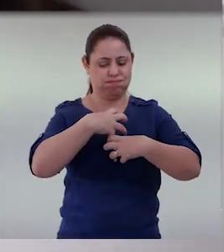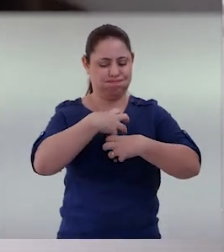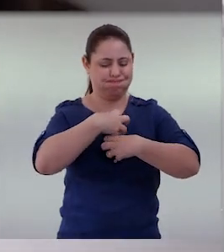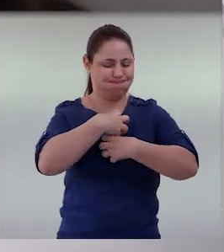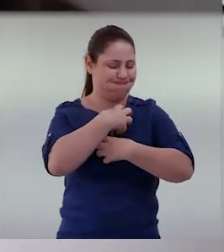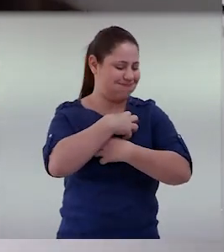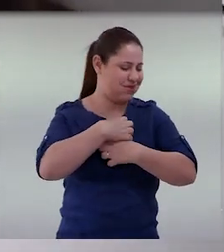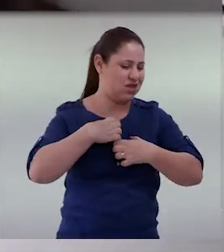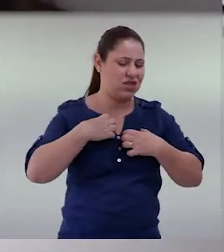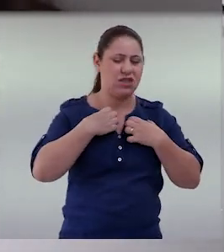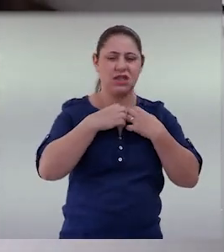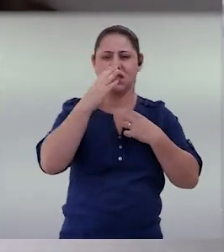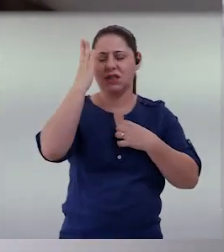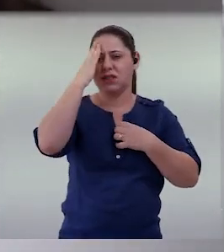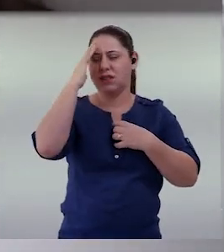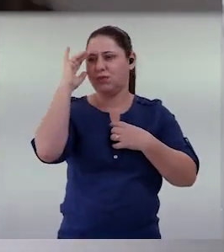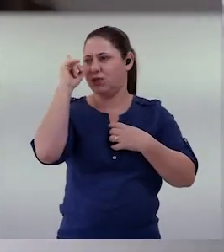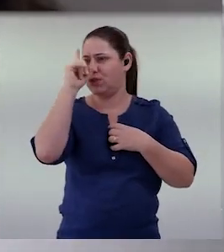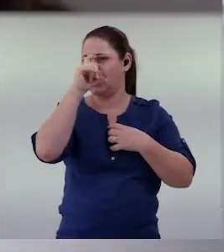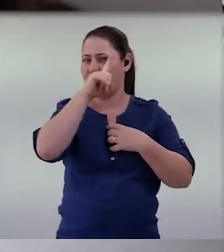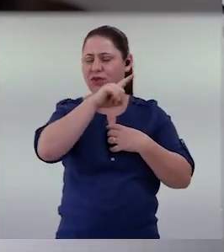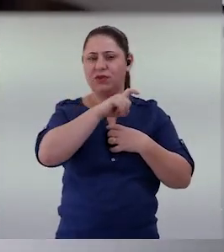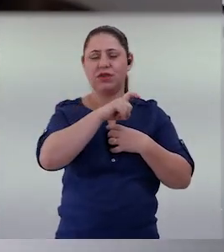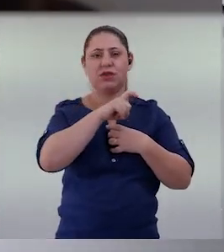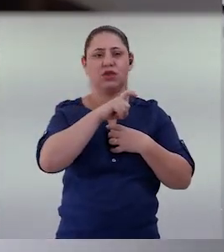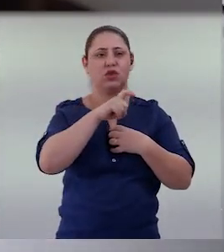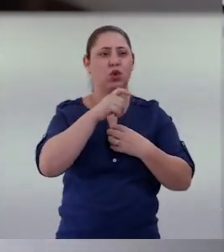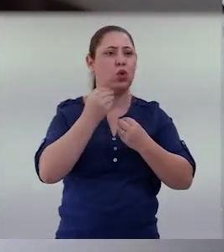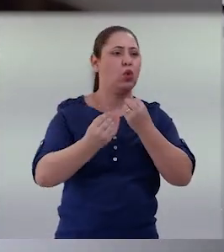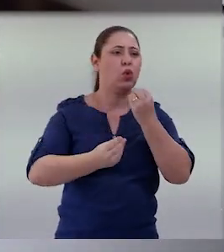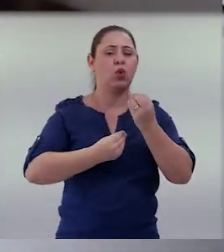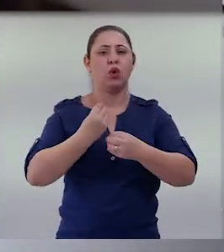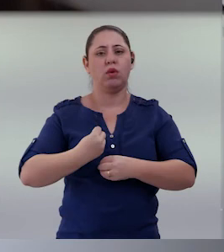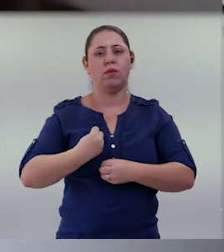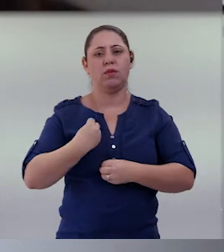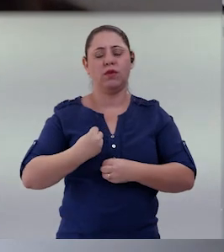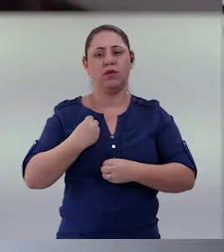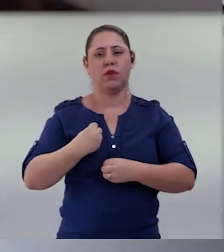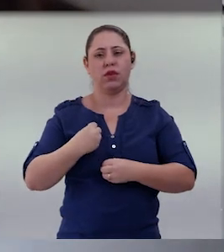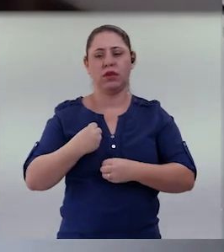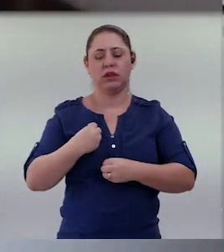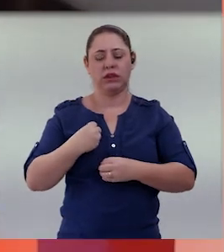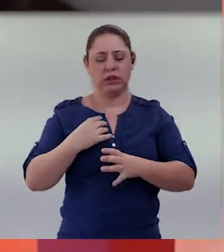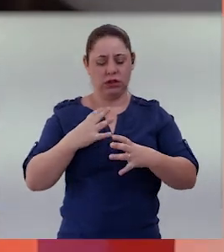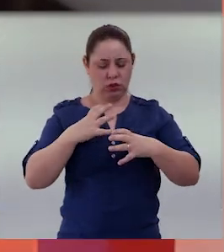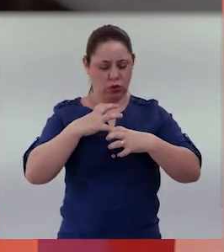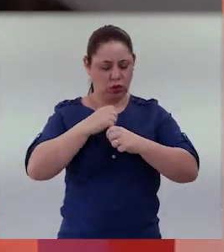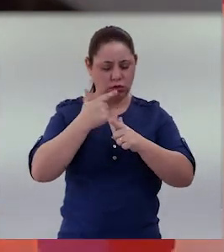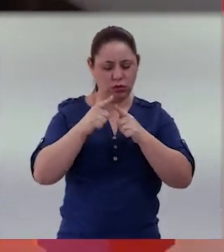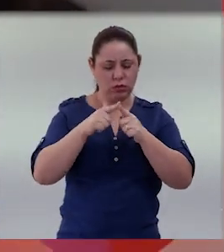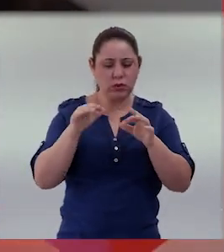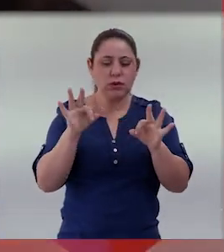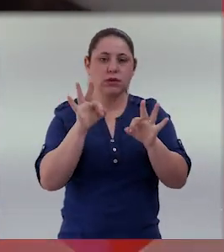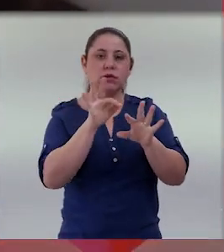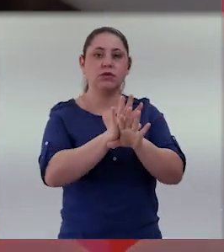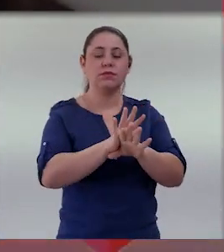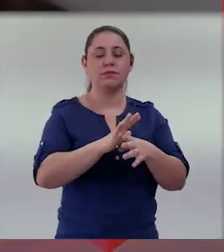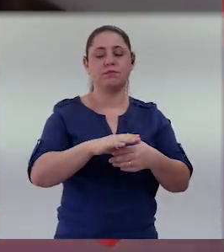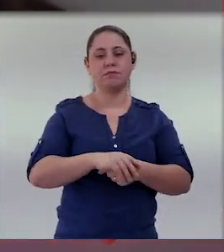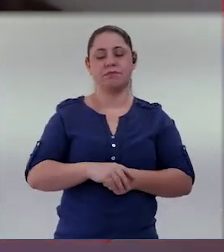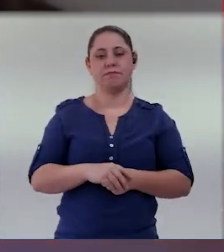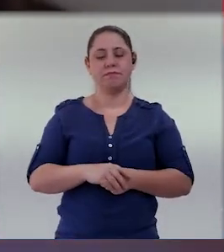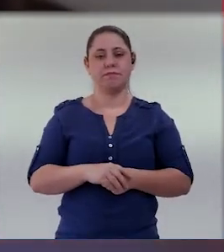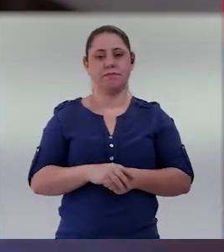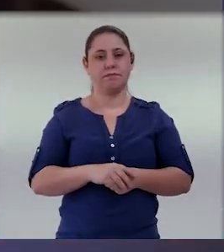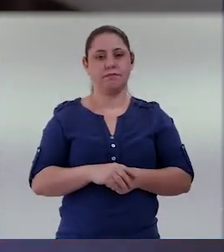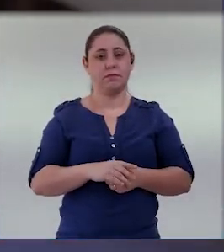quadro depressivo sabe o quão é difícil você lidar com isso e sair desse